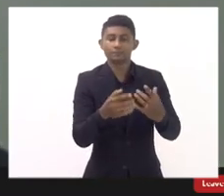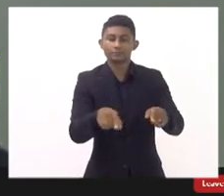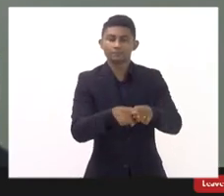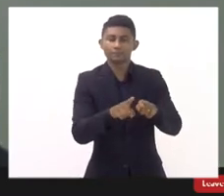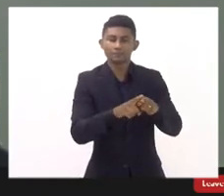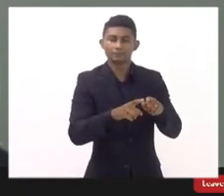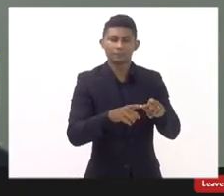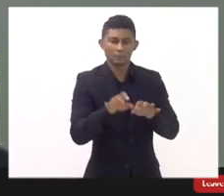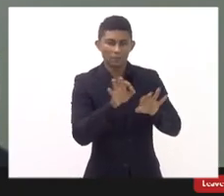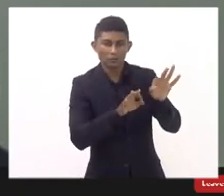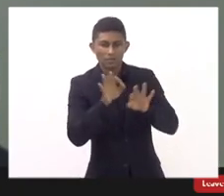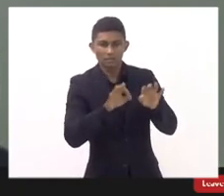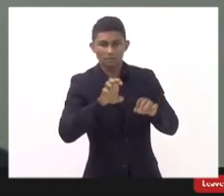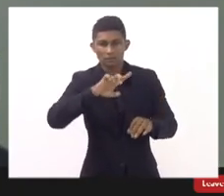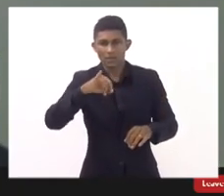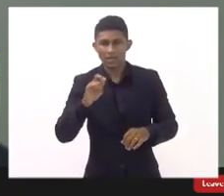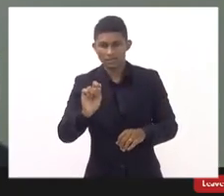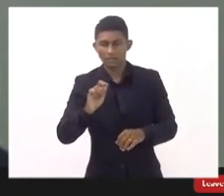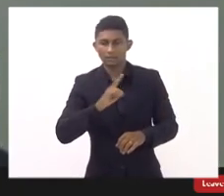de EJA que nós temos